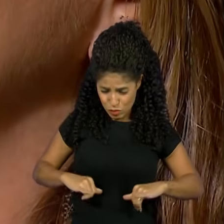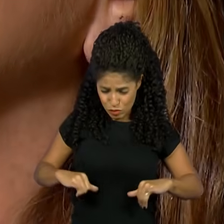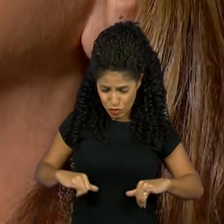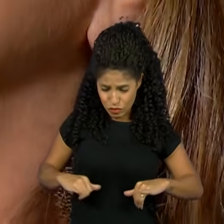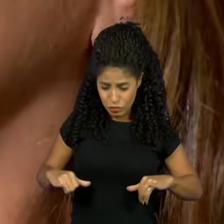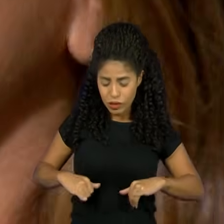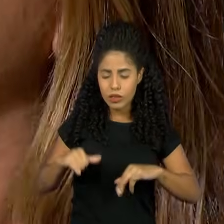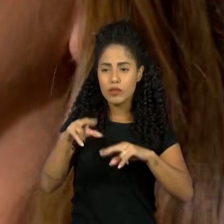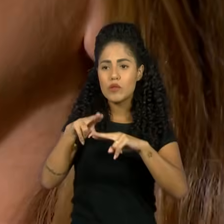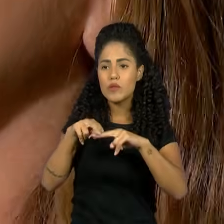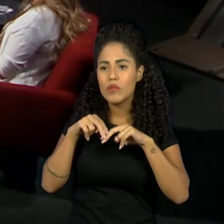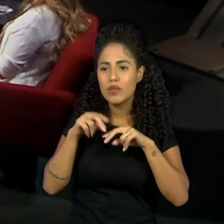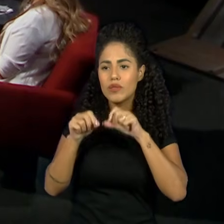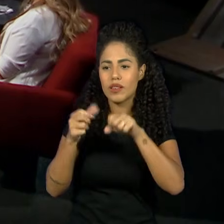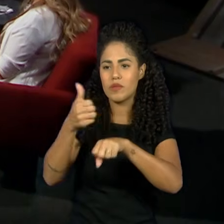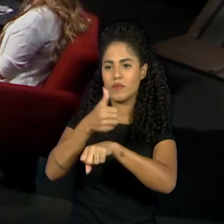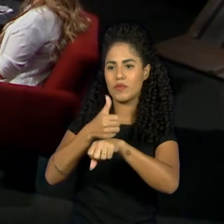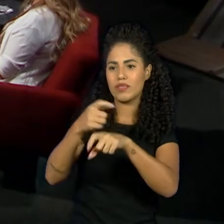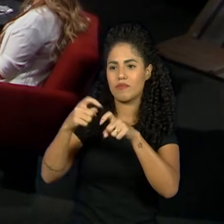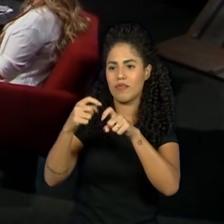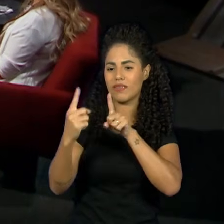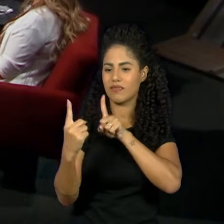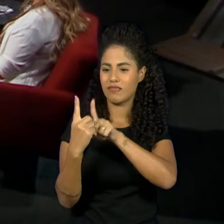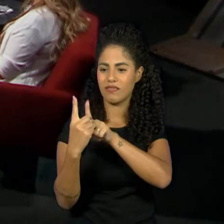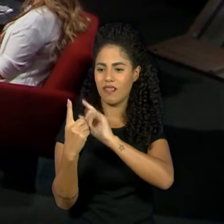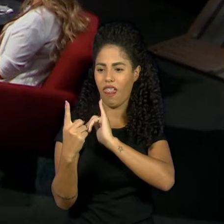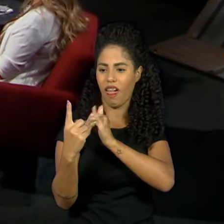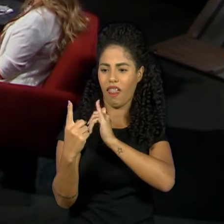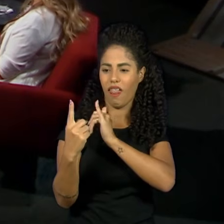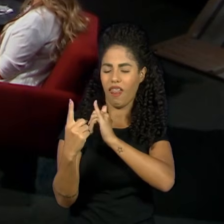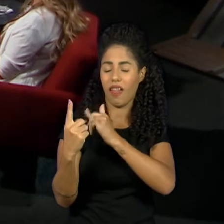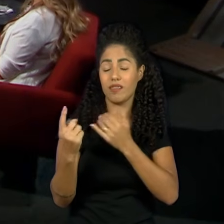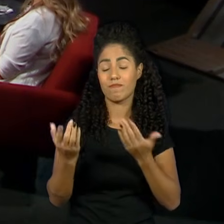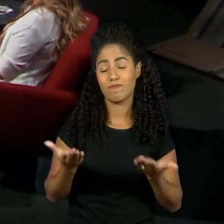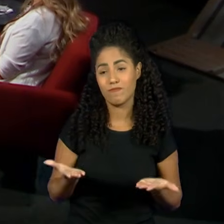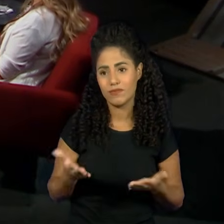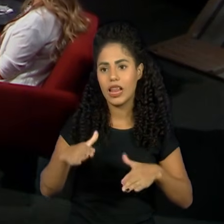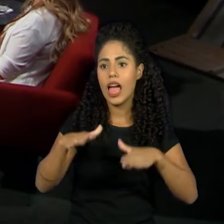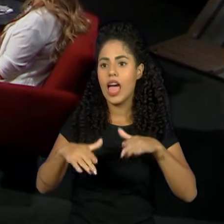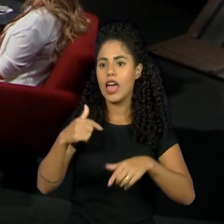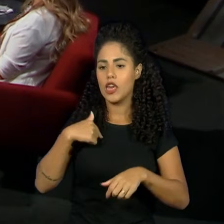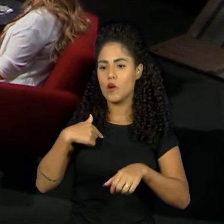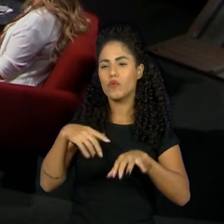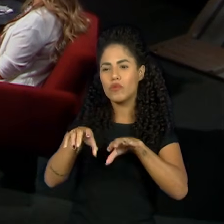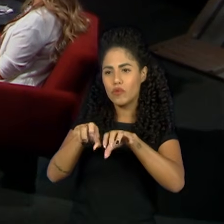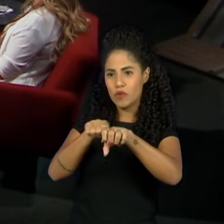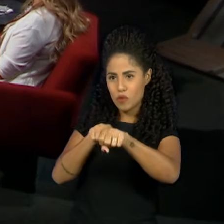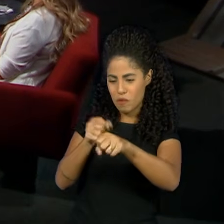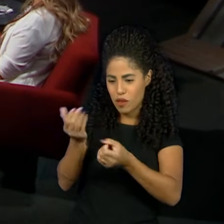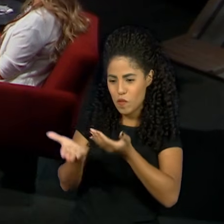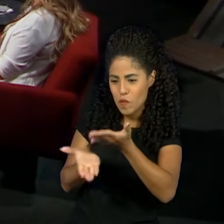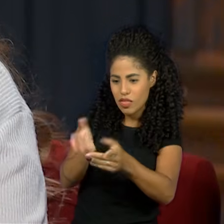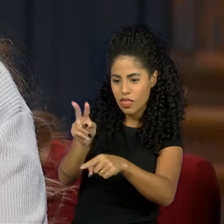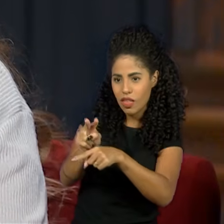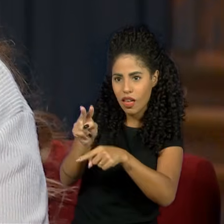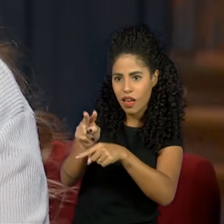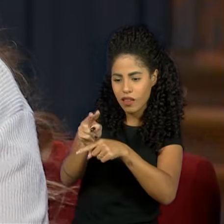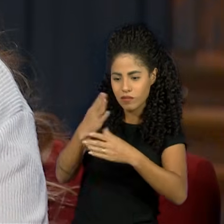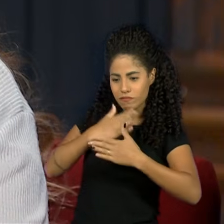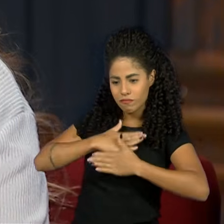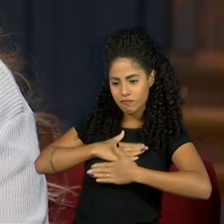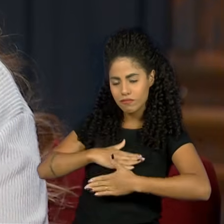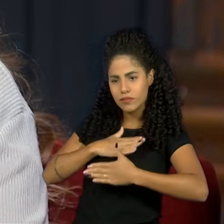provocado pelos médicos. Eu fiz a minha formação em cuidados paliativos com o propósito de,